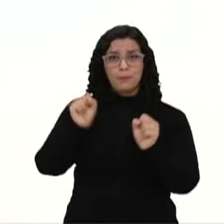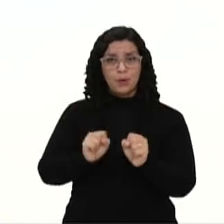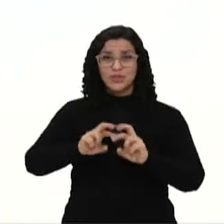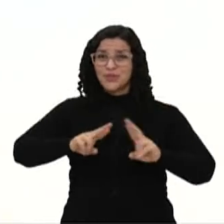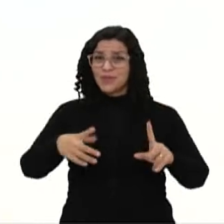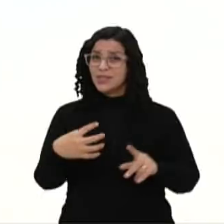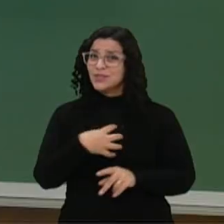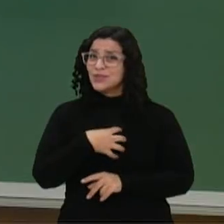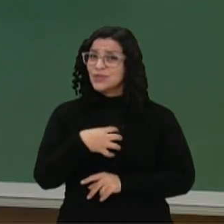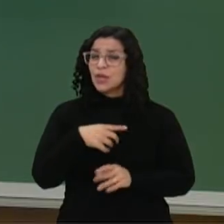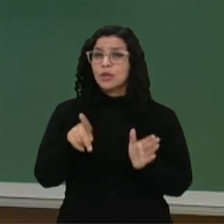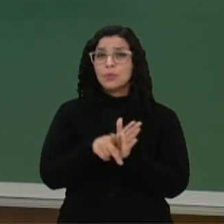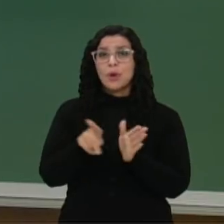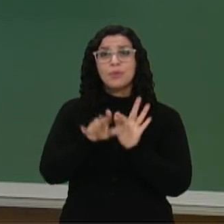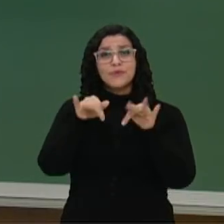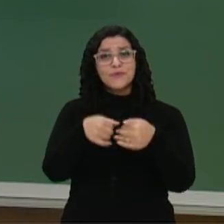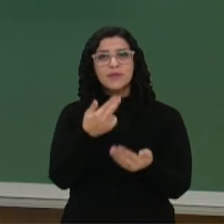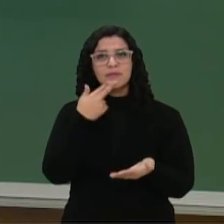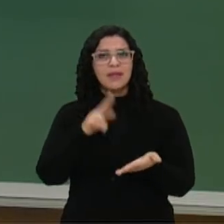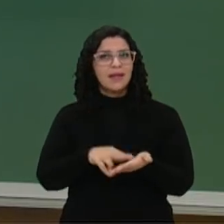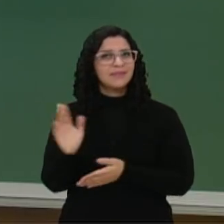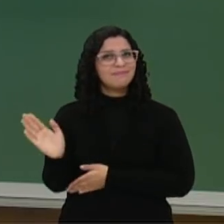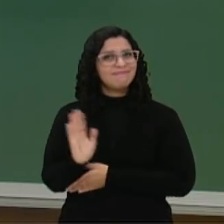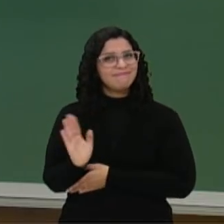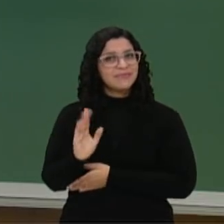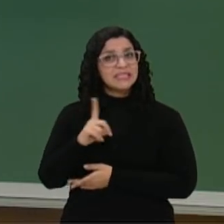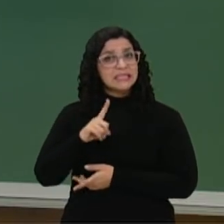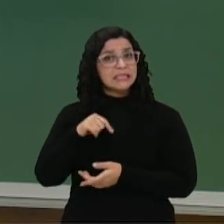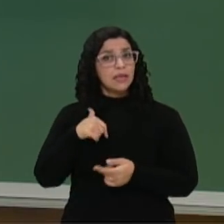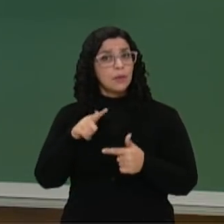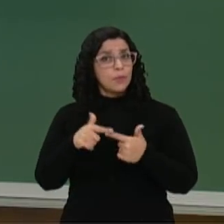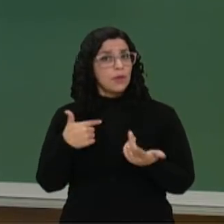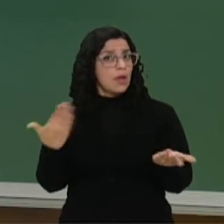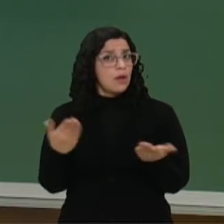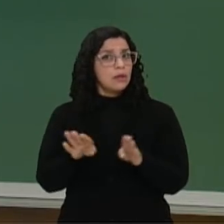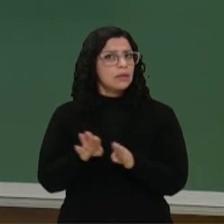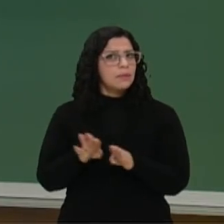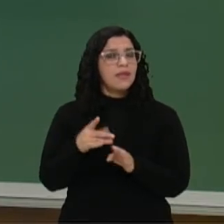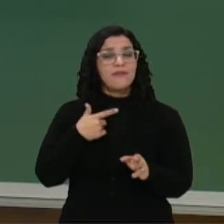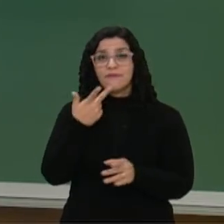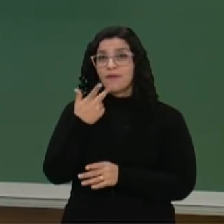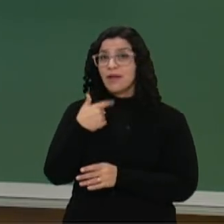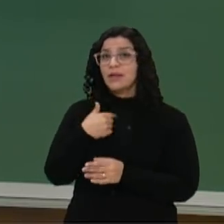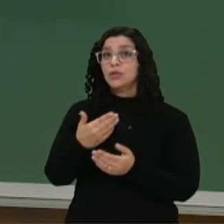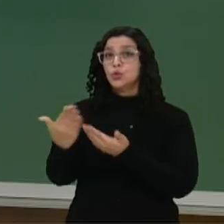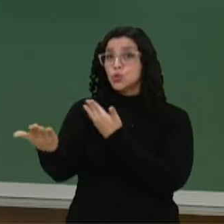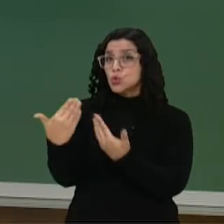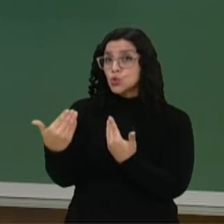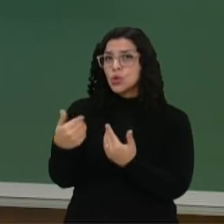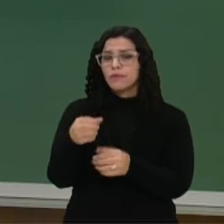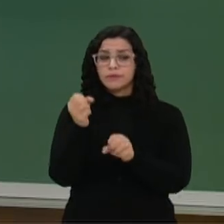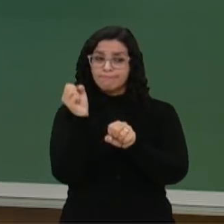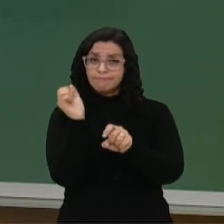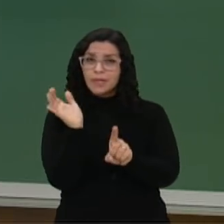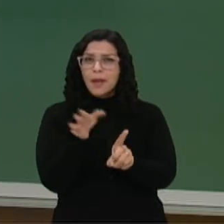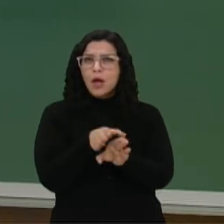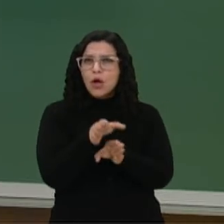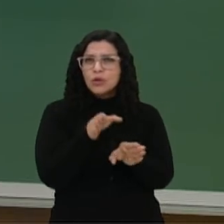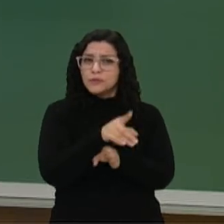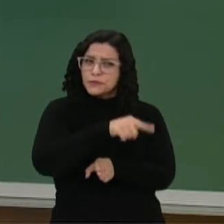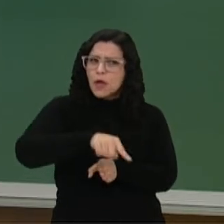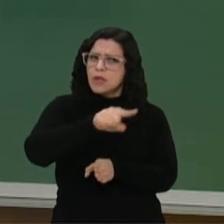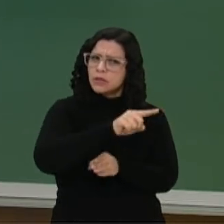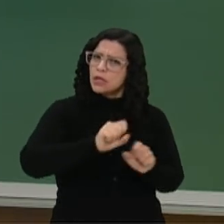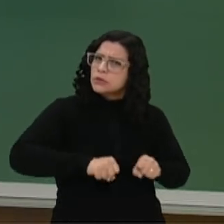de tratamento que a gente tem no final, na despedida das cartas. Uma despedida motiva os jovens, porque é um coletivo,